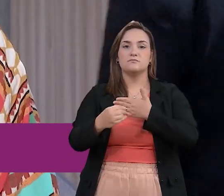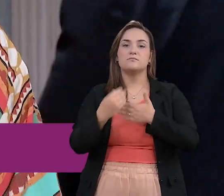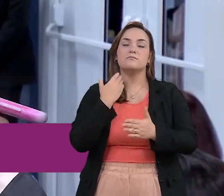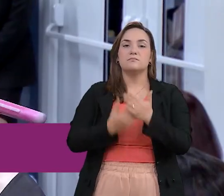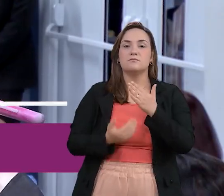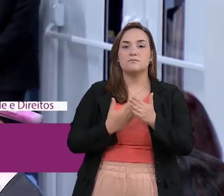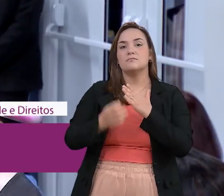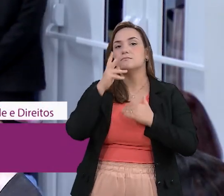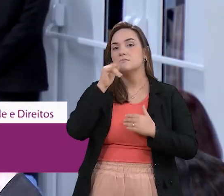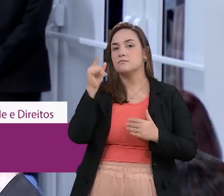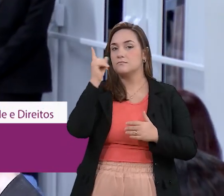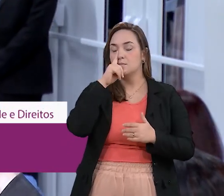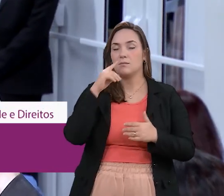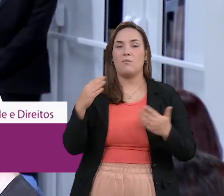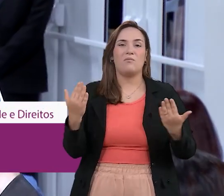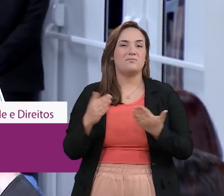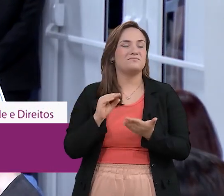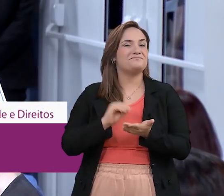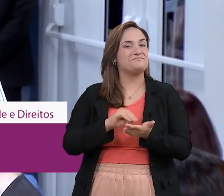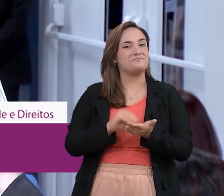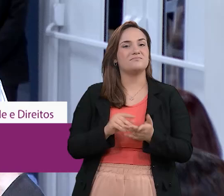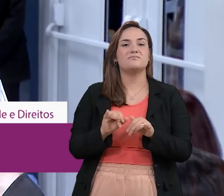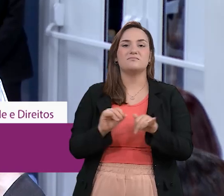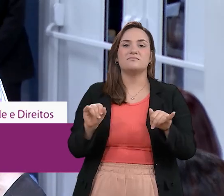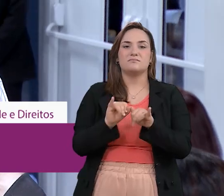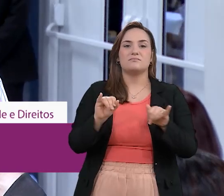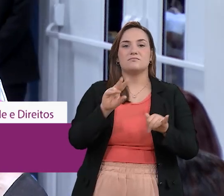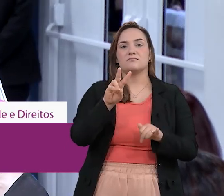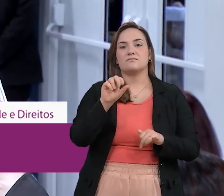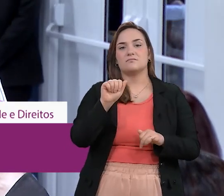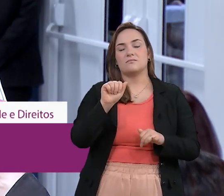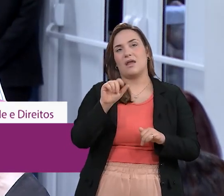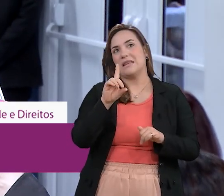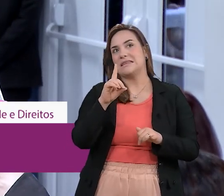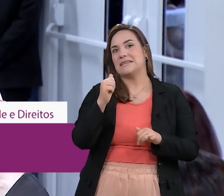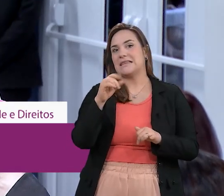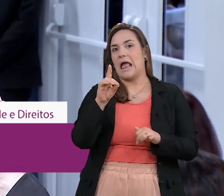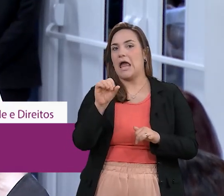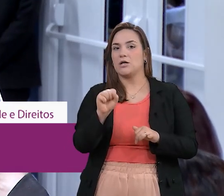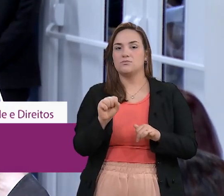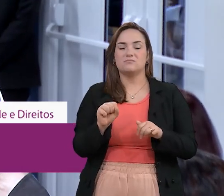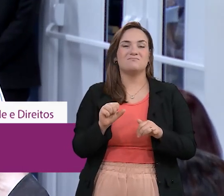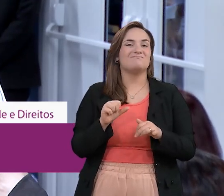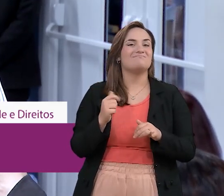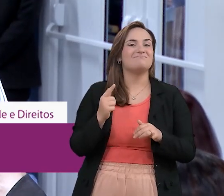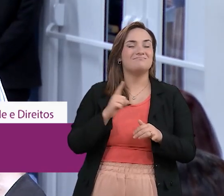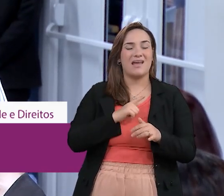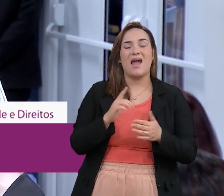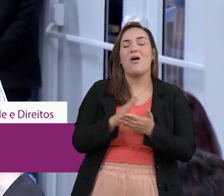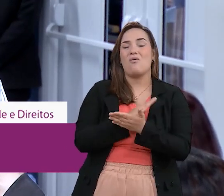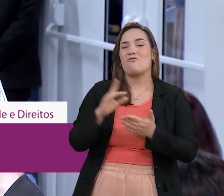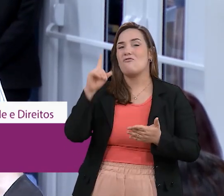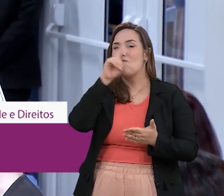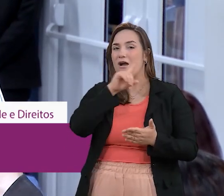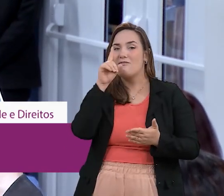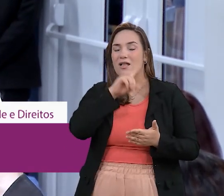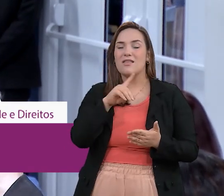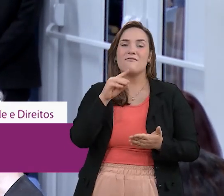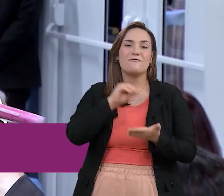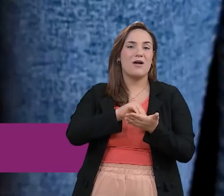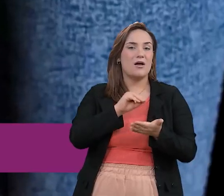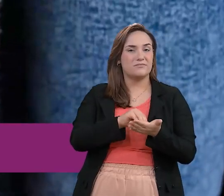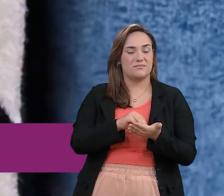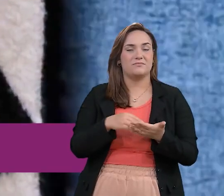orfandade nós temos um vazio de dados em relação à orfandade Então o que nós temos são algumas projeções e alguns dados censitários que são